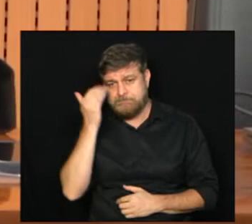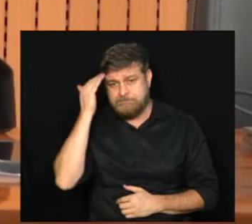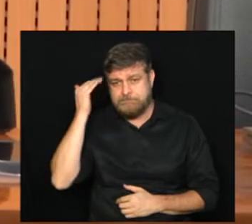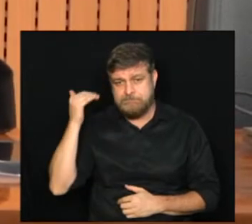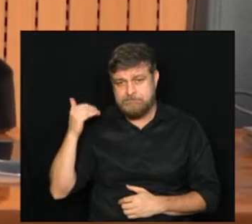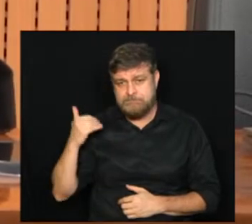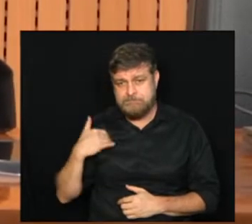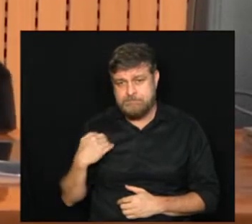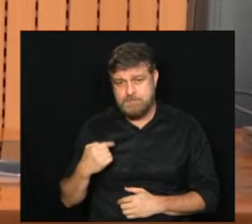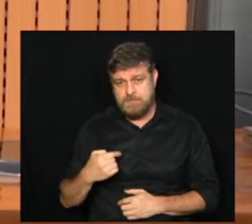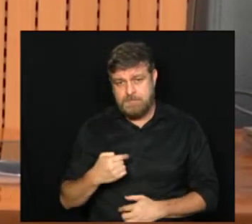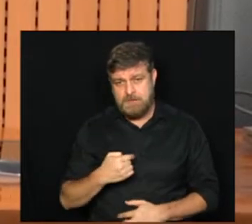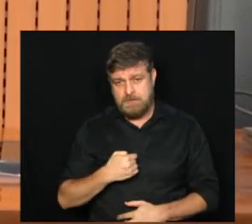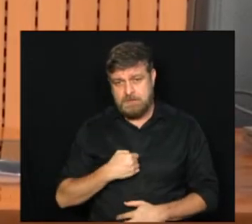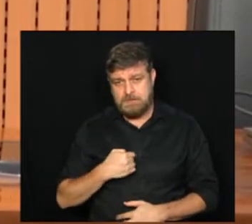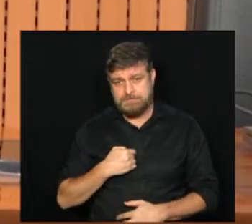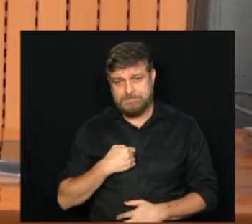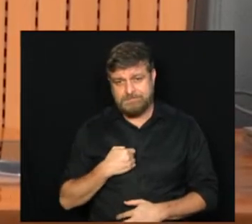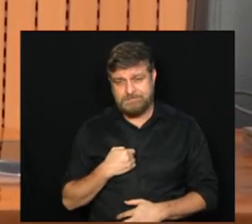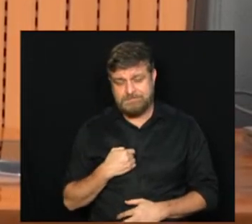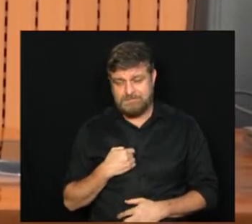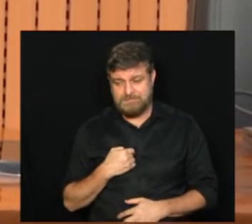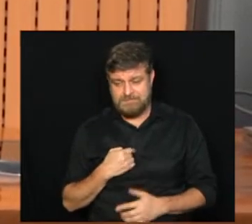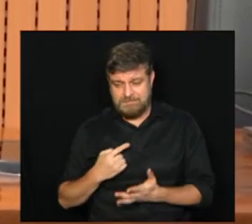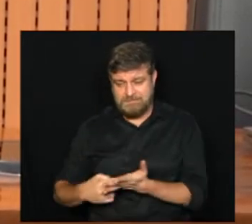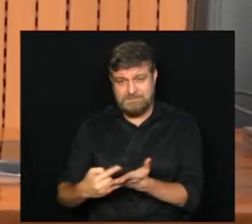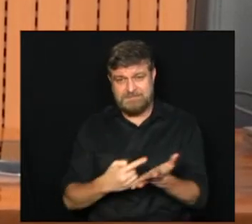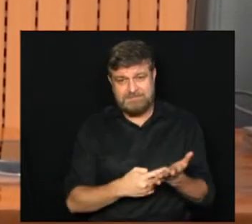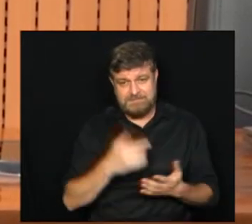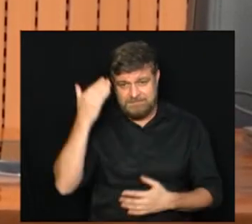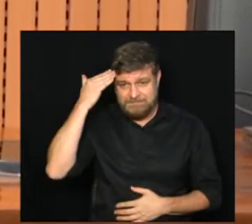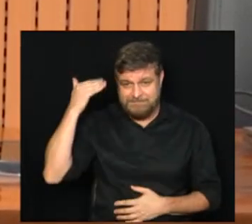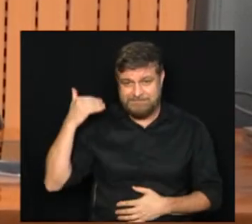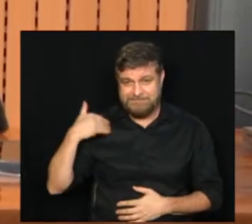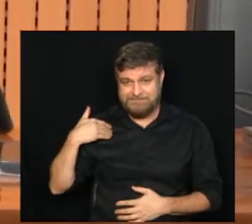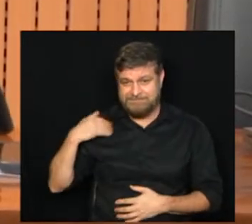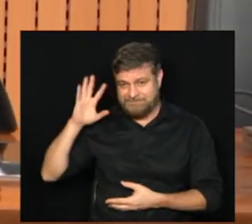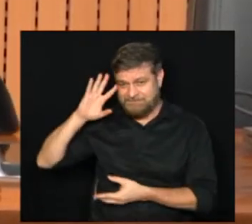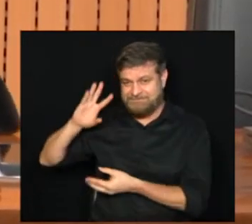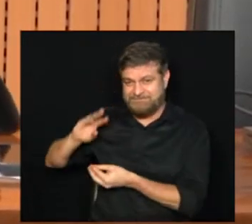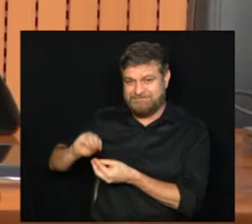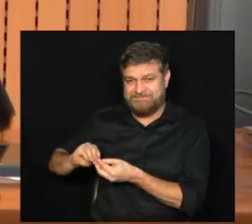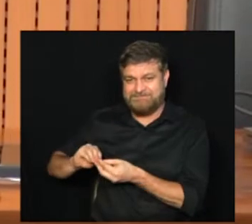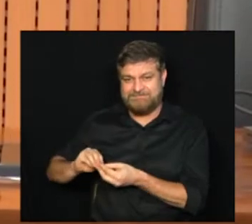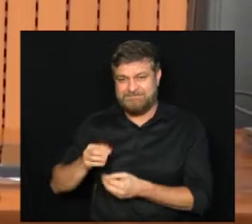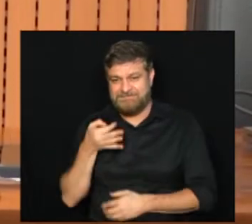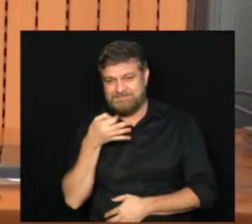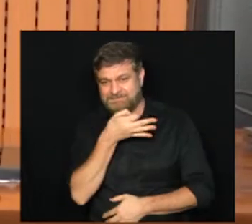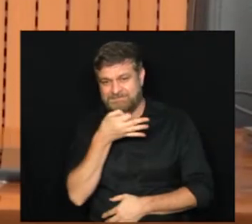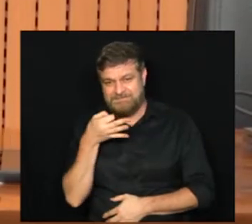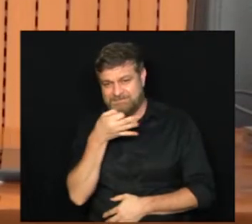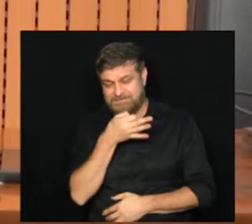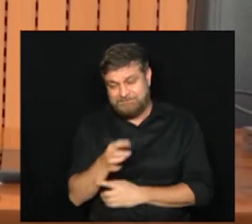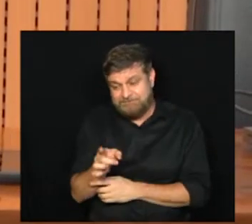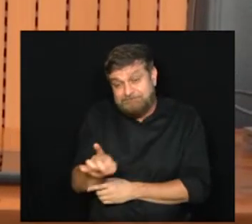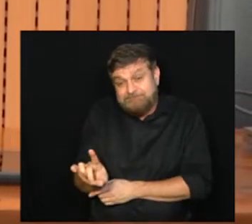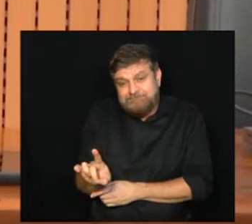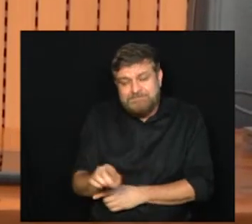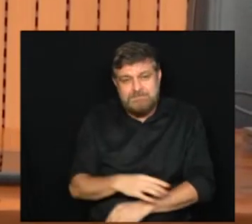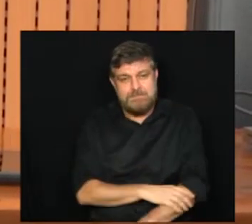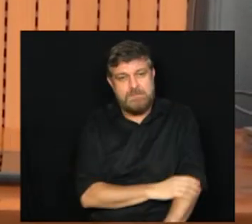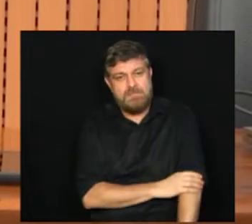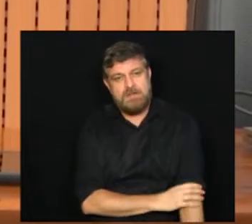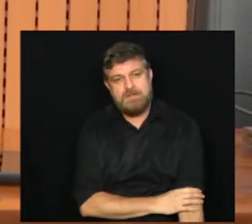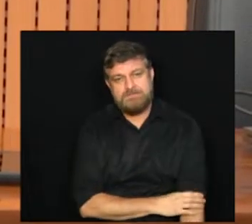porque eu havia me organizado aqui para que ela fechasse aqui entre os vereadores as falas, né? Mas, diante aí